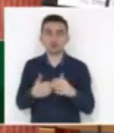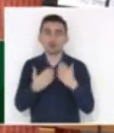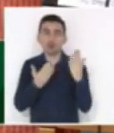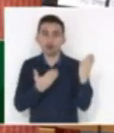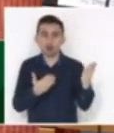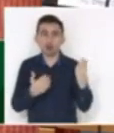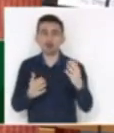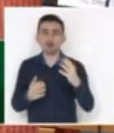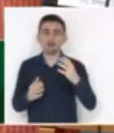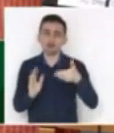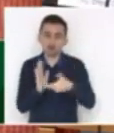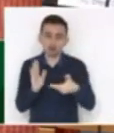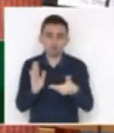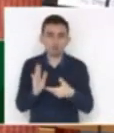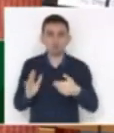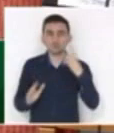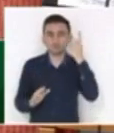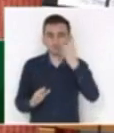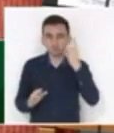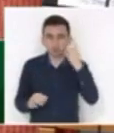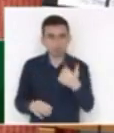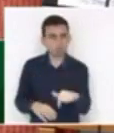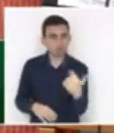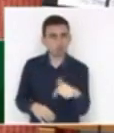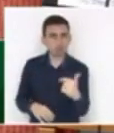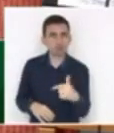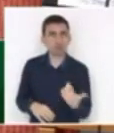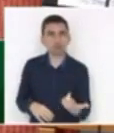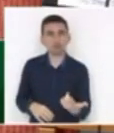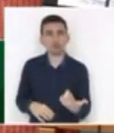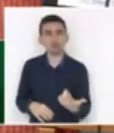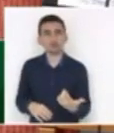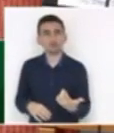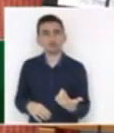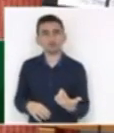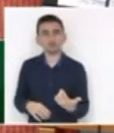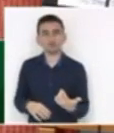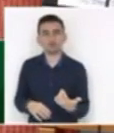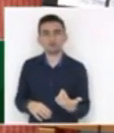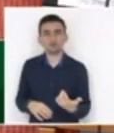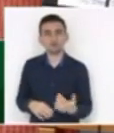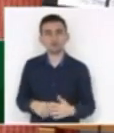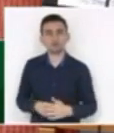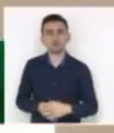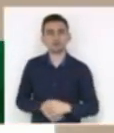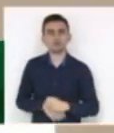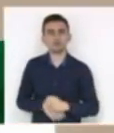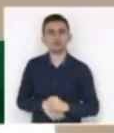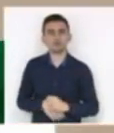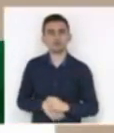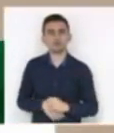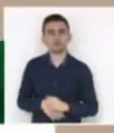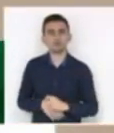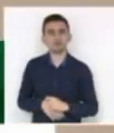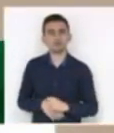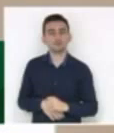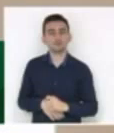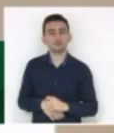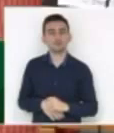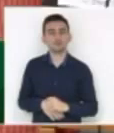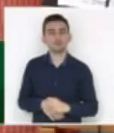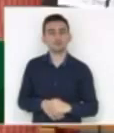não acontece isso no Senado, não sei se acontece isso em alguma Câmara de Vereadores. Mais um minuto para a